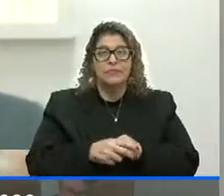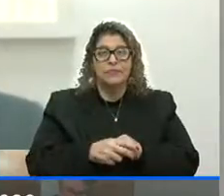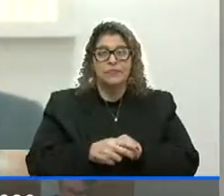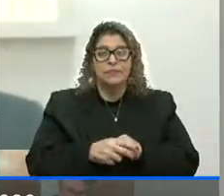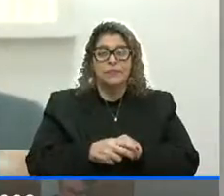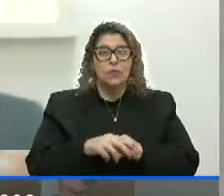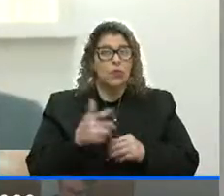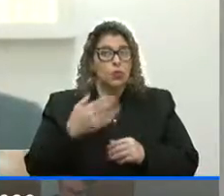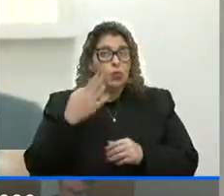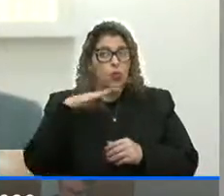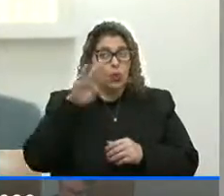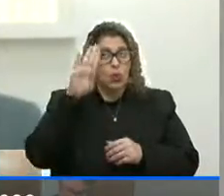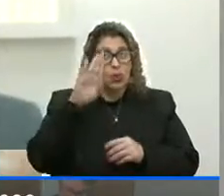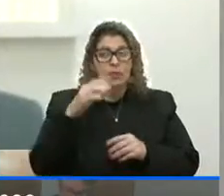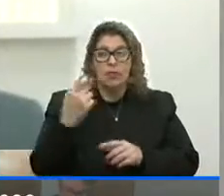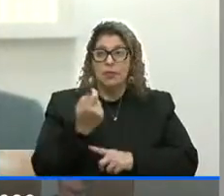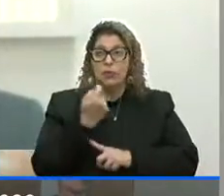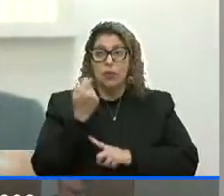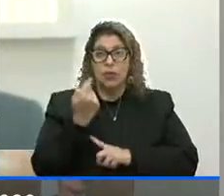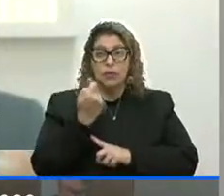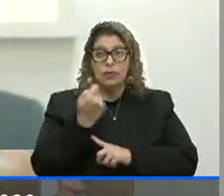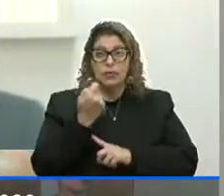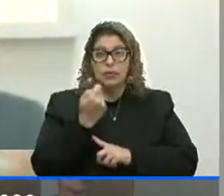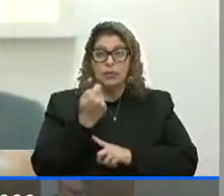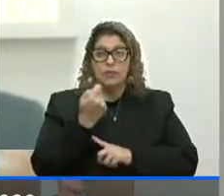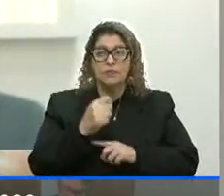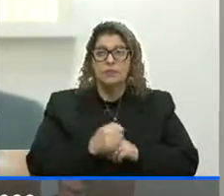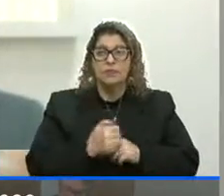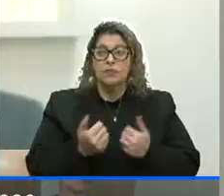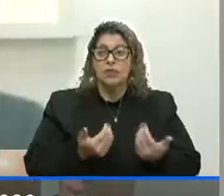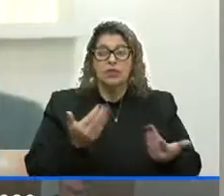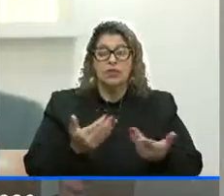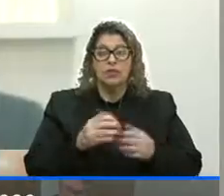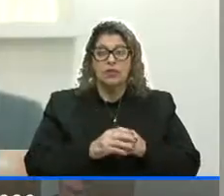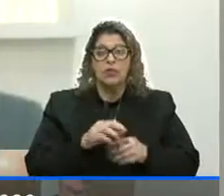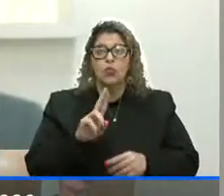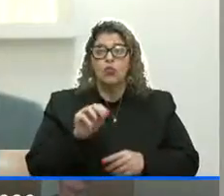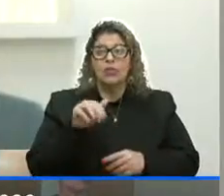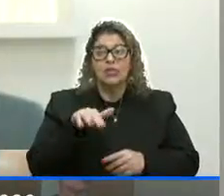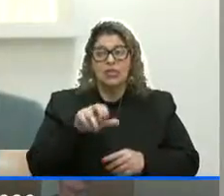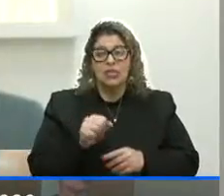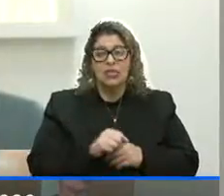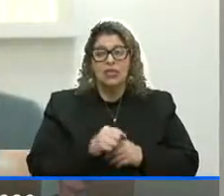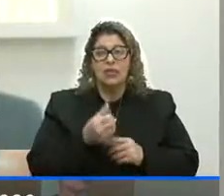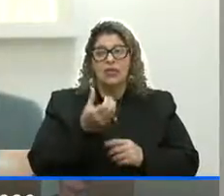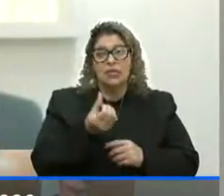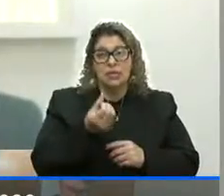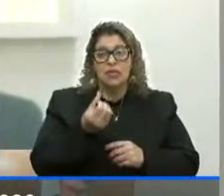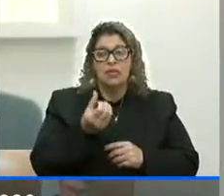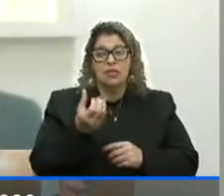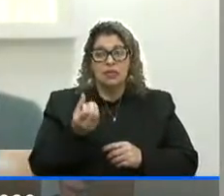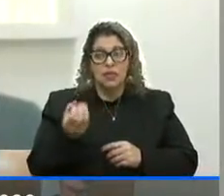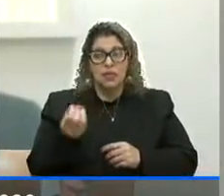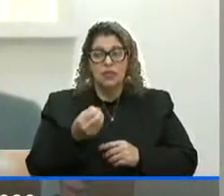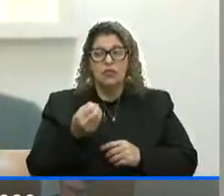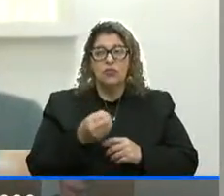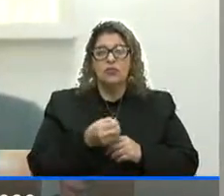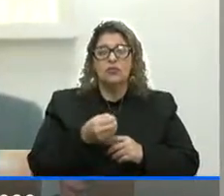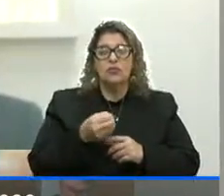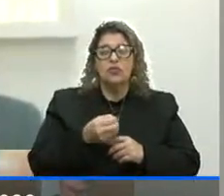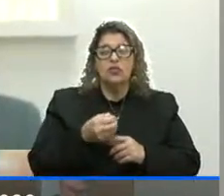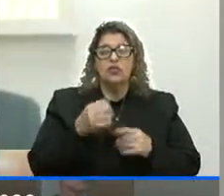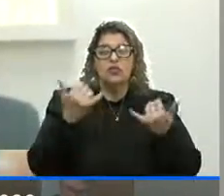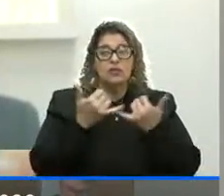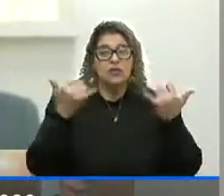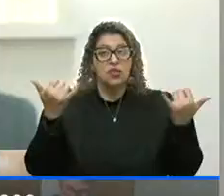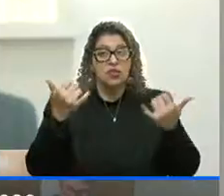não só dos uruguaianenses, mas dos gaúchos, de mantermos uma usina com potencial de 630 megawatts de energia limpa